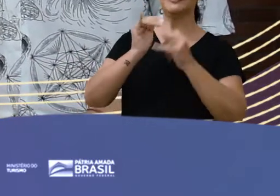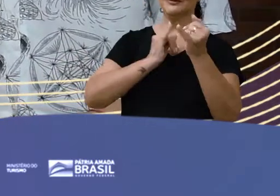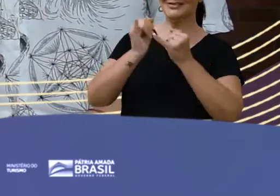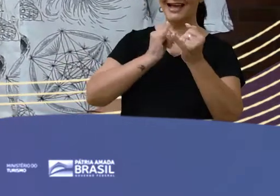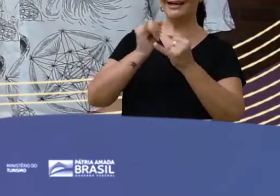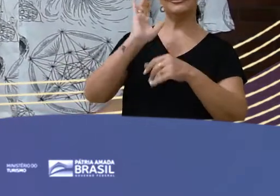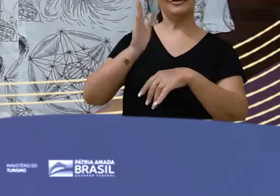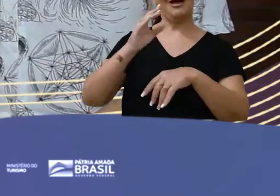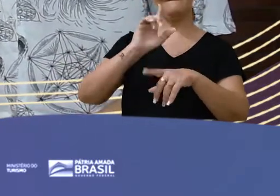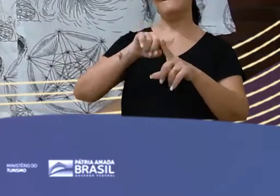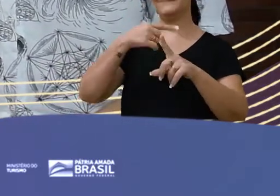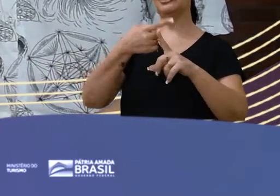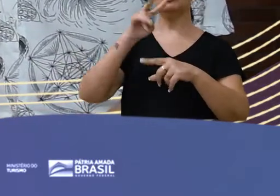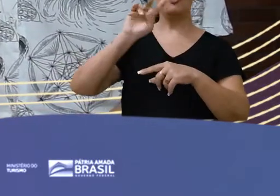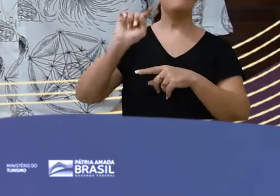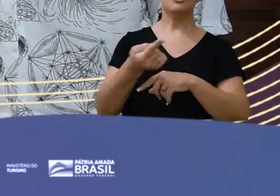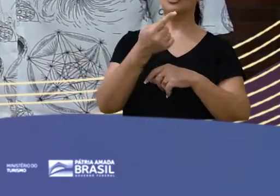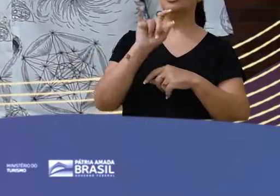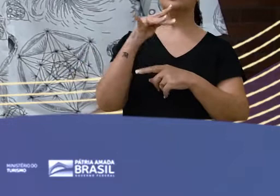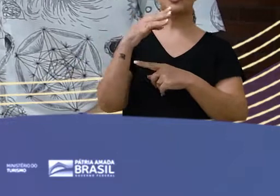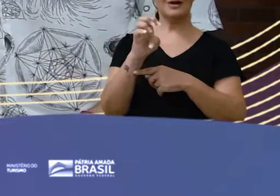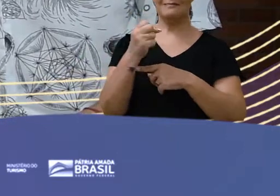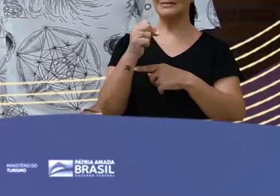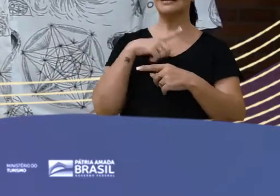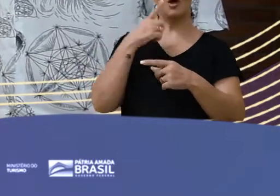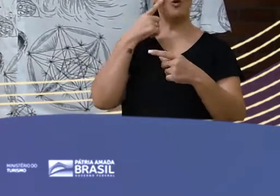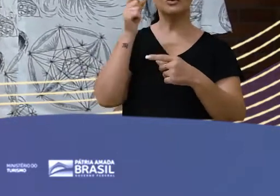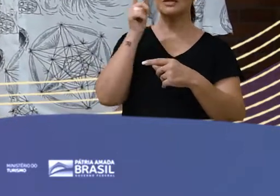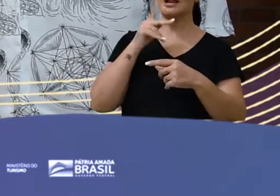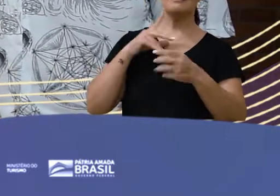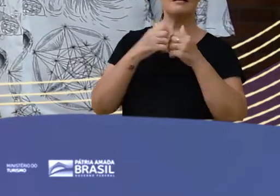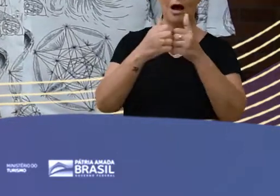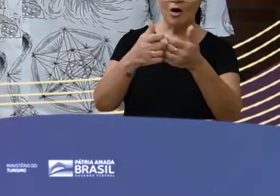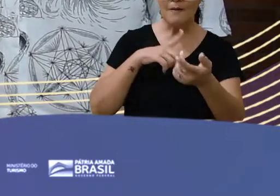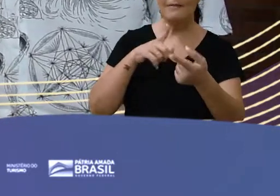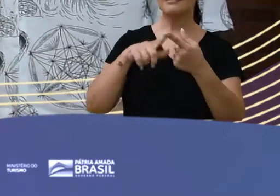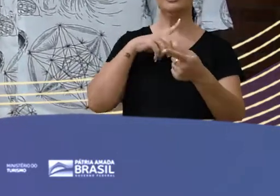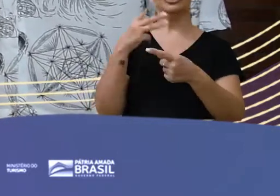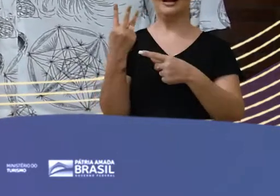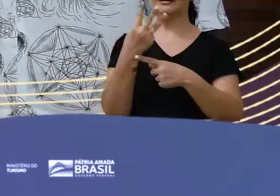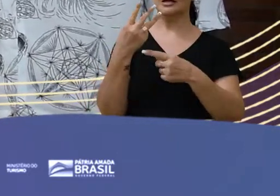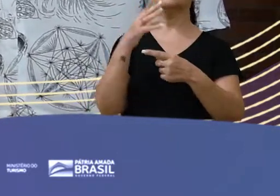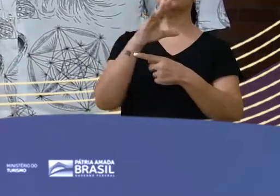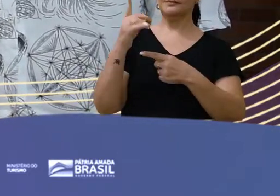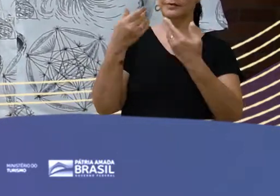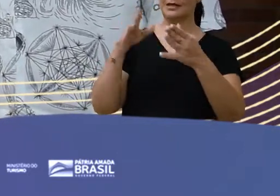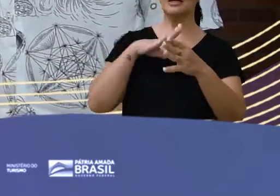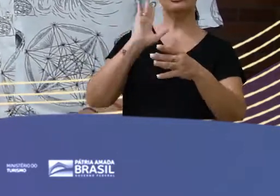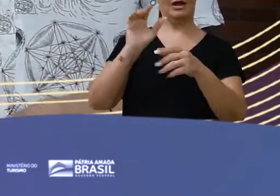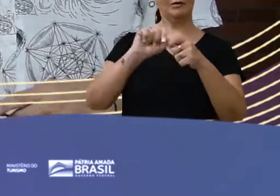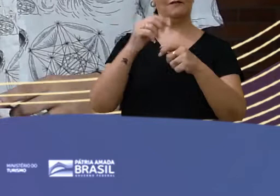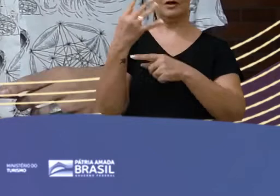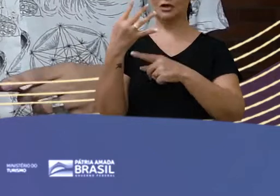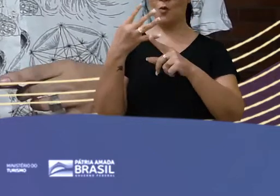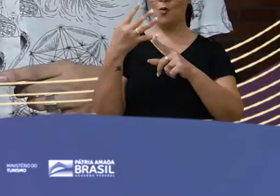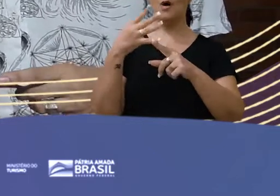e eles que são conhecidíssimos na internet, já tem mais de 2 milhões de streaming. Então, se liga aí, acompanha, que eles